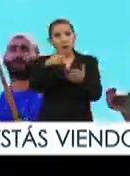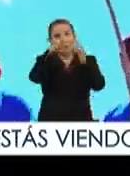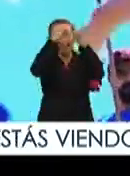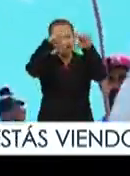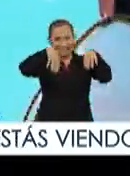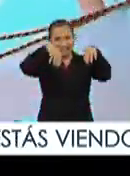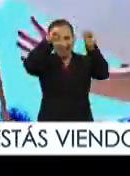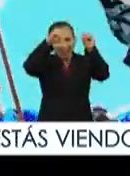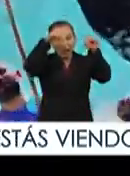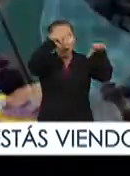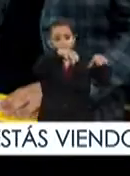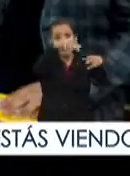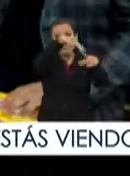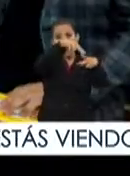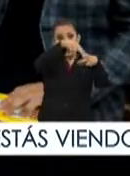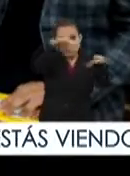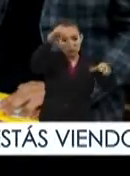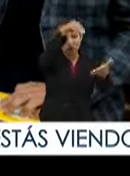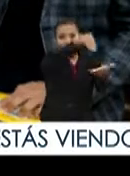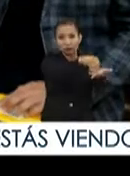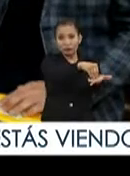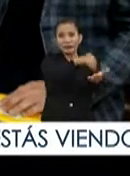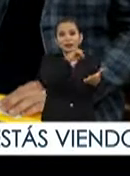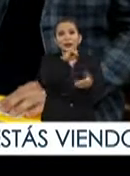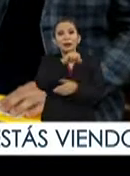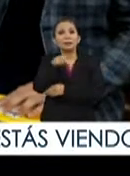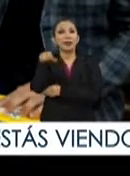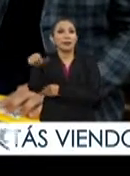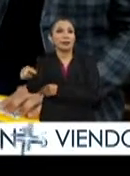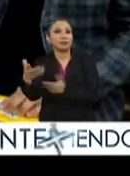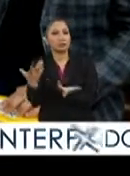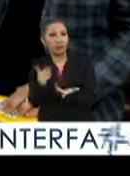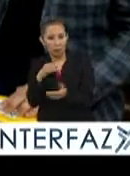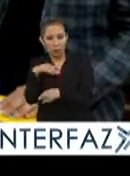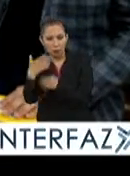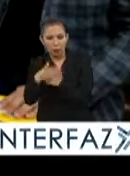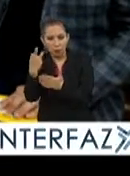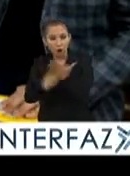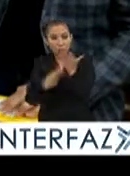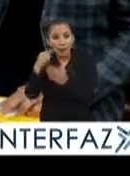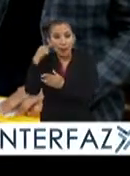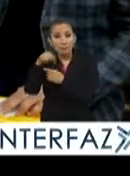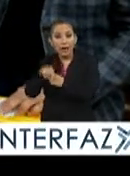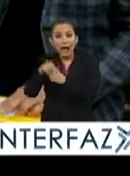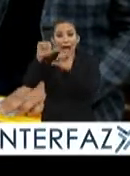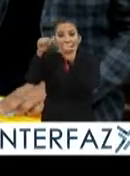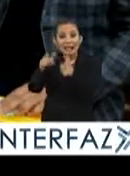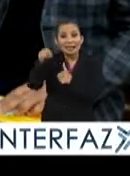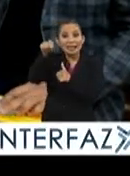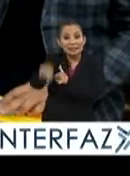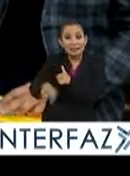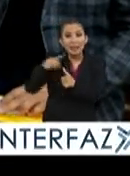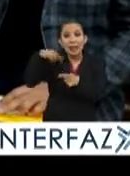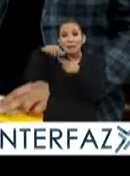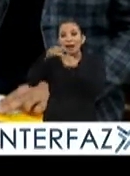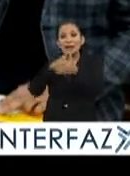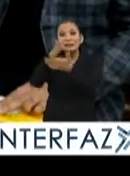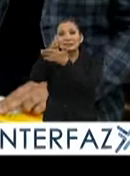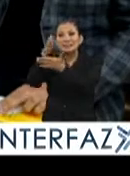circos nos parques do estado e também uma outra política para levar artistas para os parques do